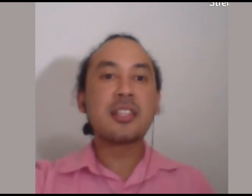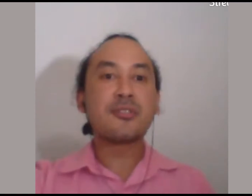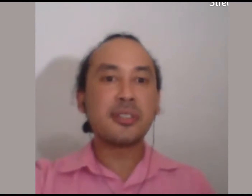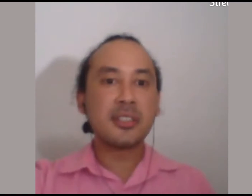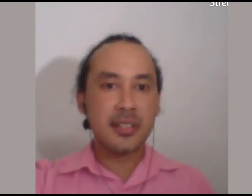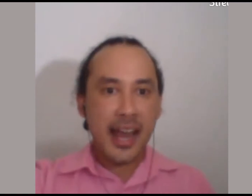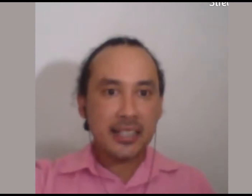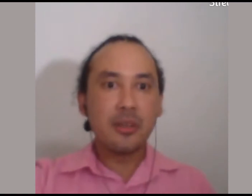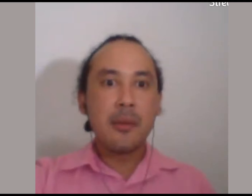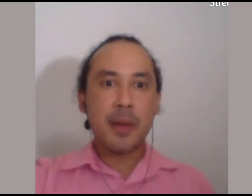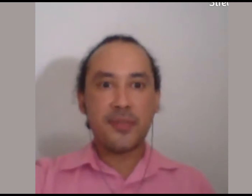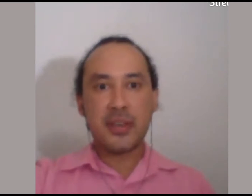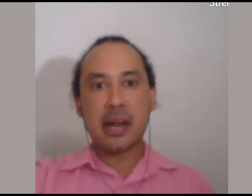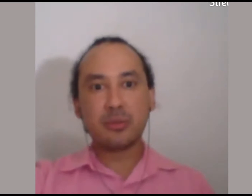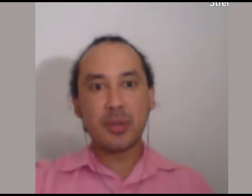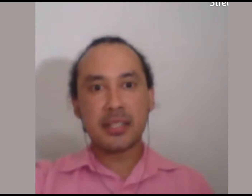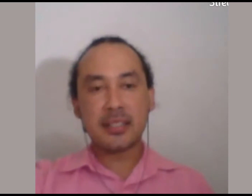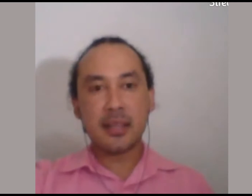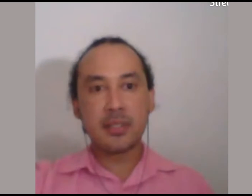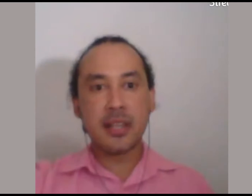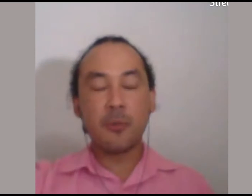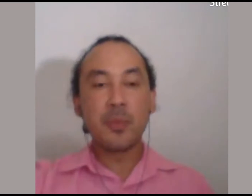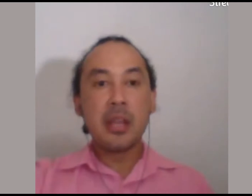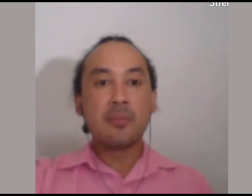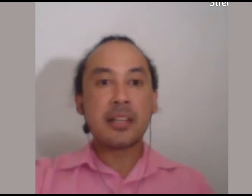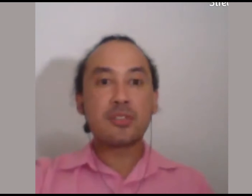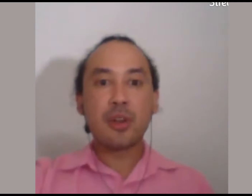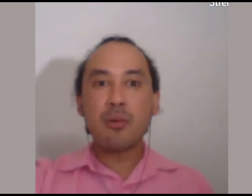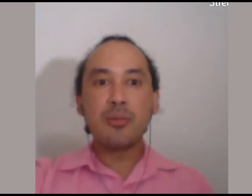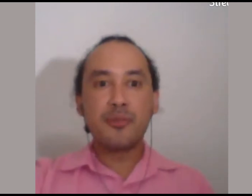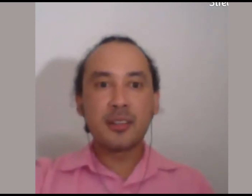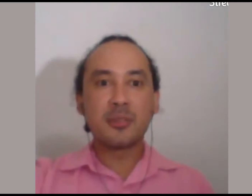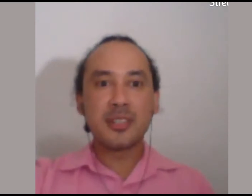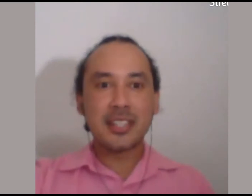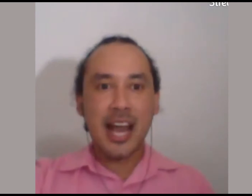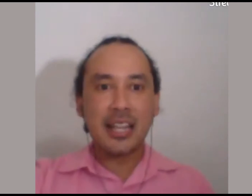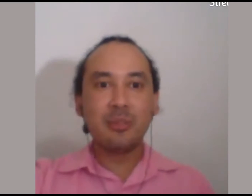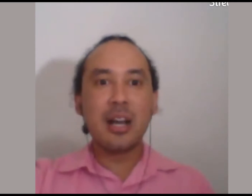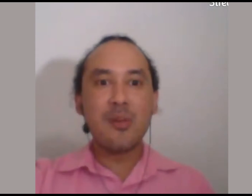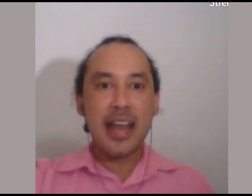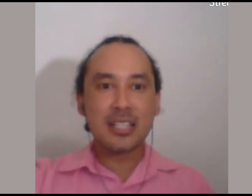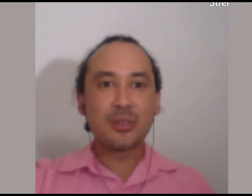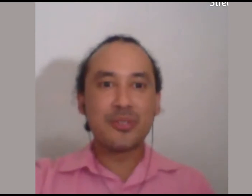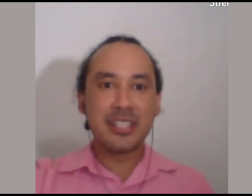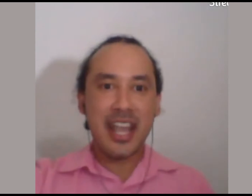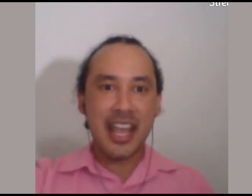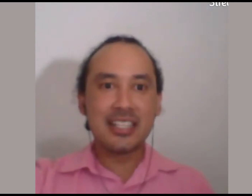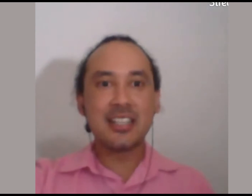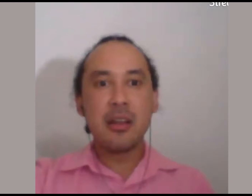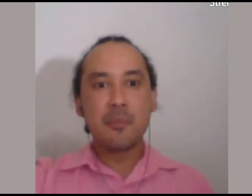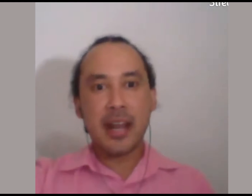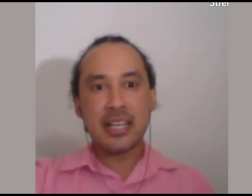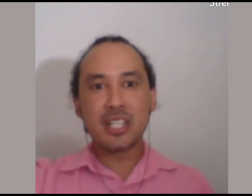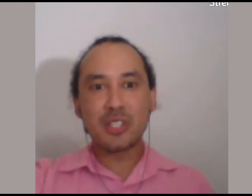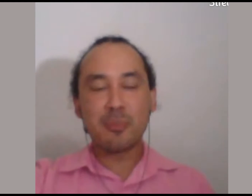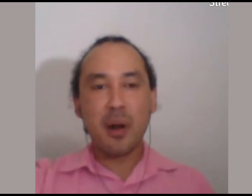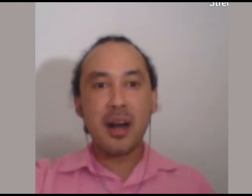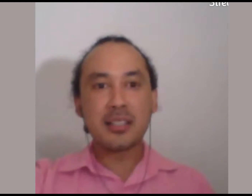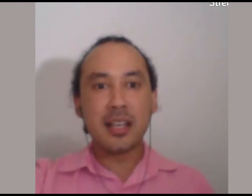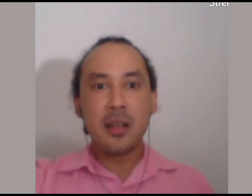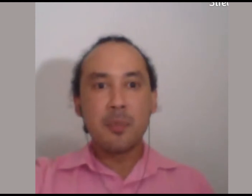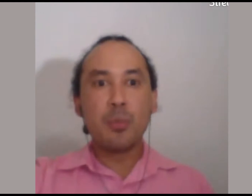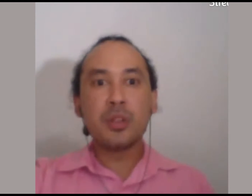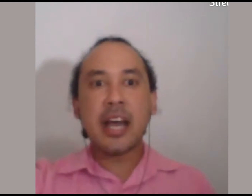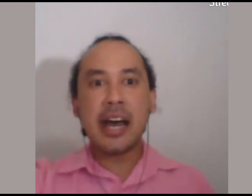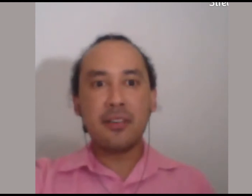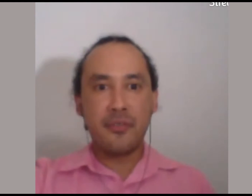tem se esforçado para ficar à altura dessa missão. Mas só o governo do Estado não é suficiente para que a gente